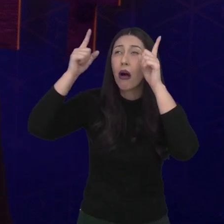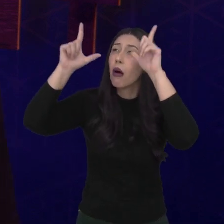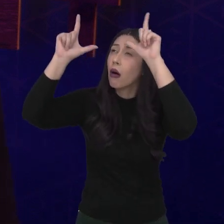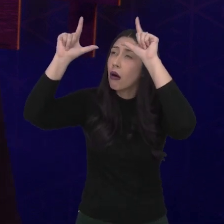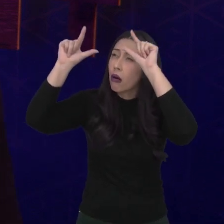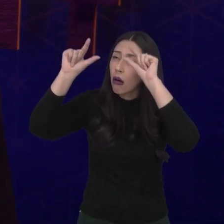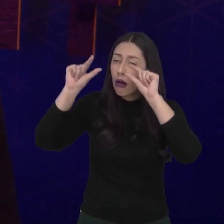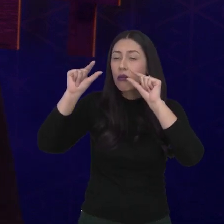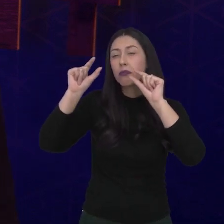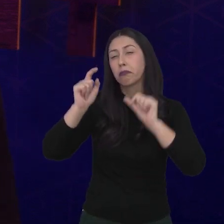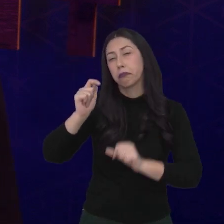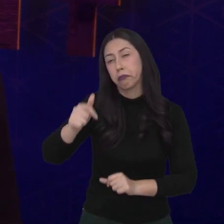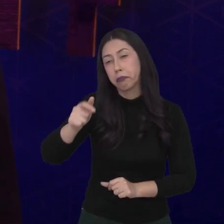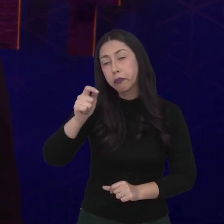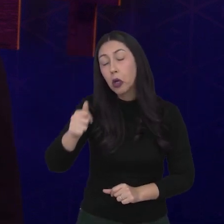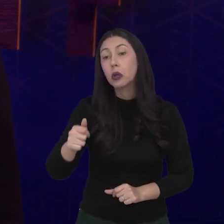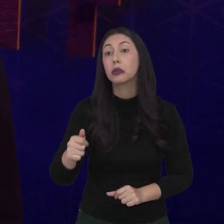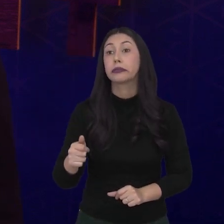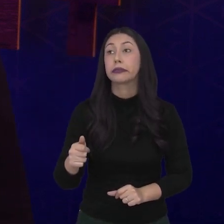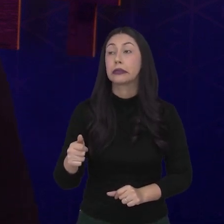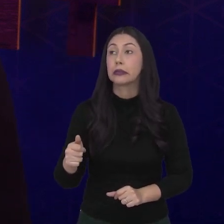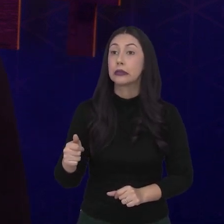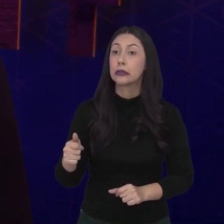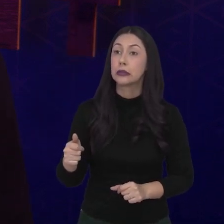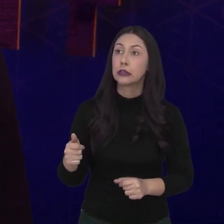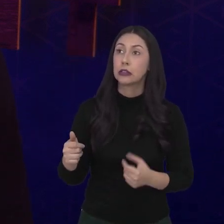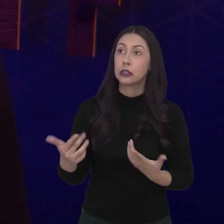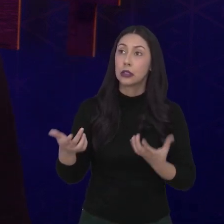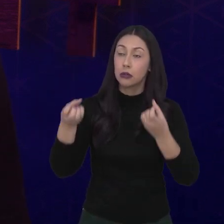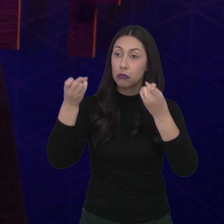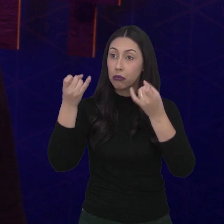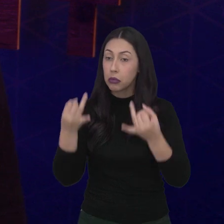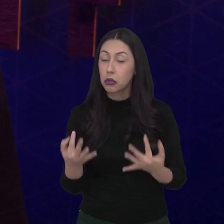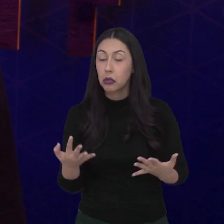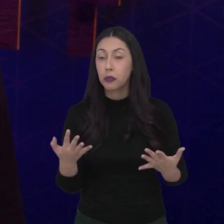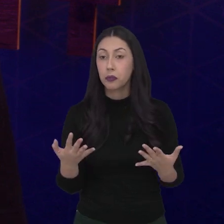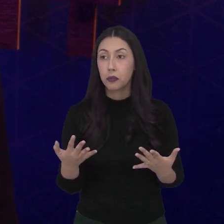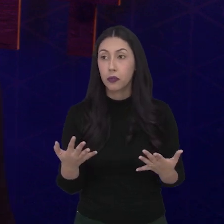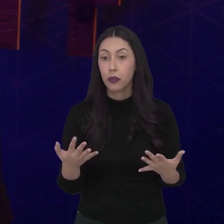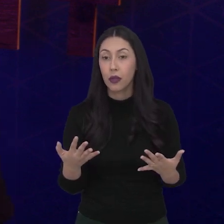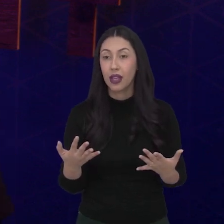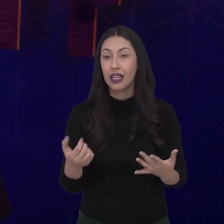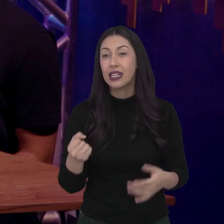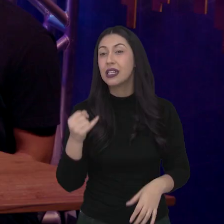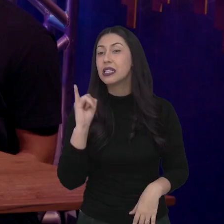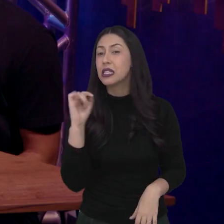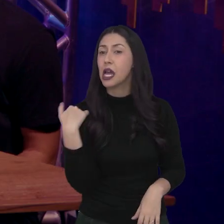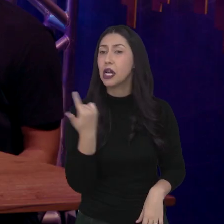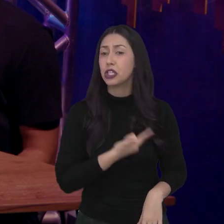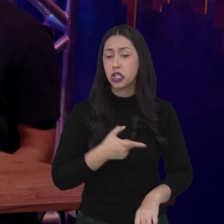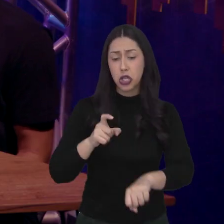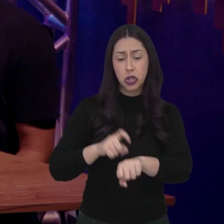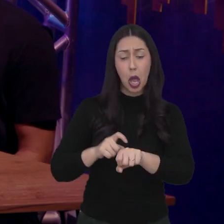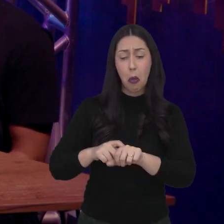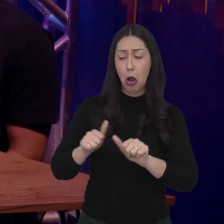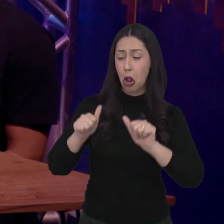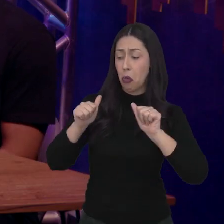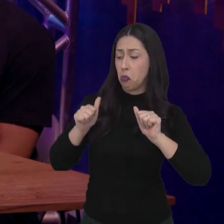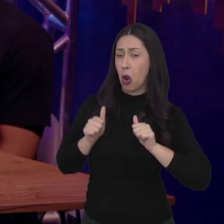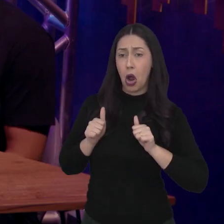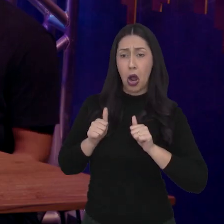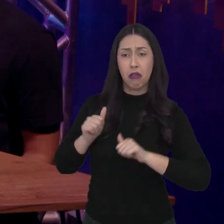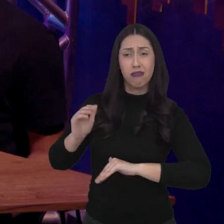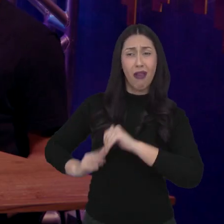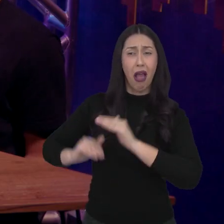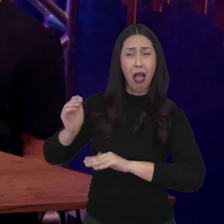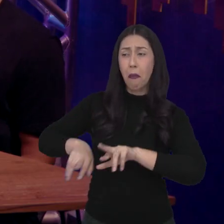capacidade criativa, né? Você falou no bloco anterior que quando a gente não tem ócio ou não